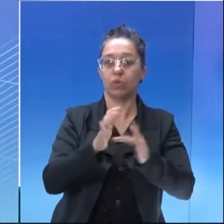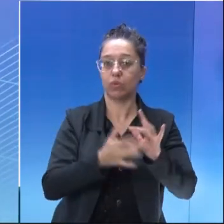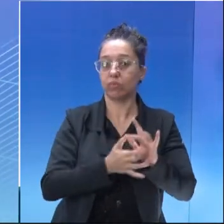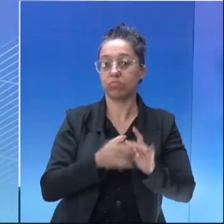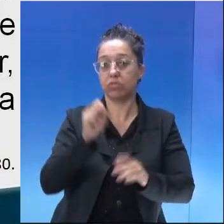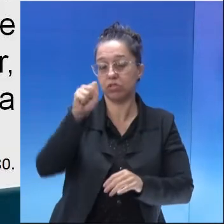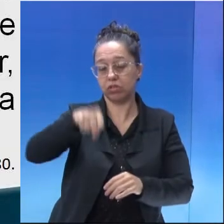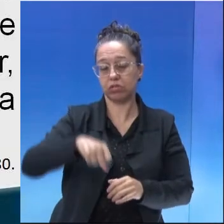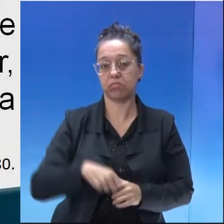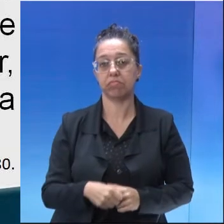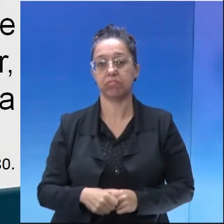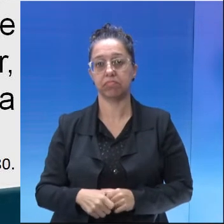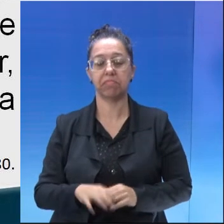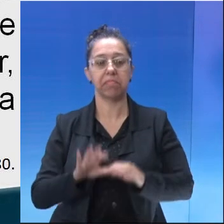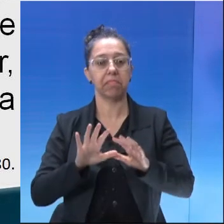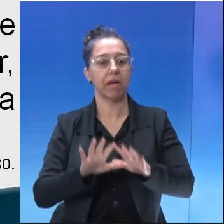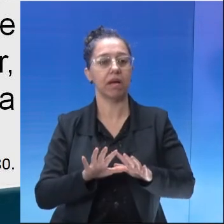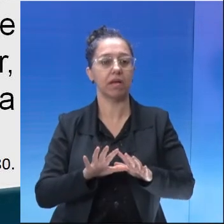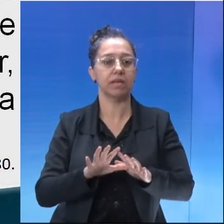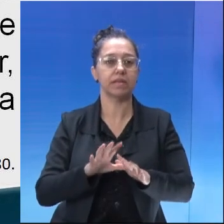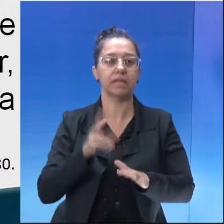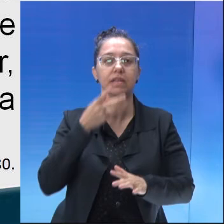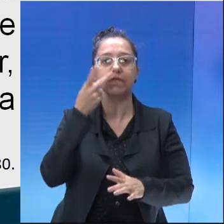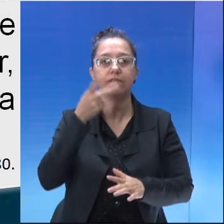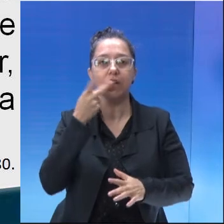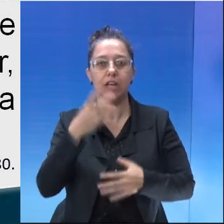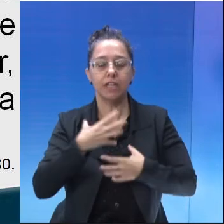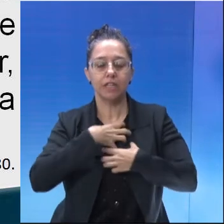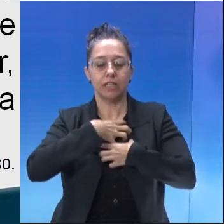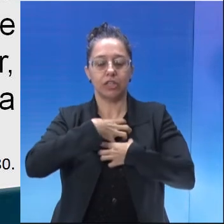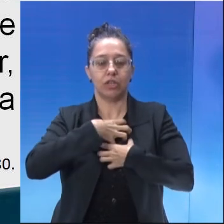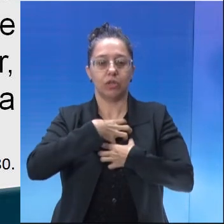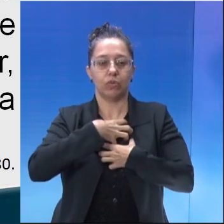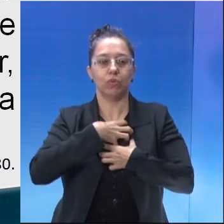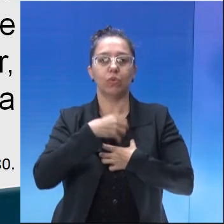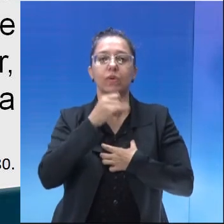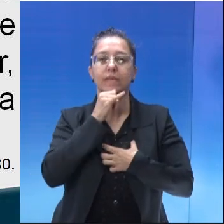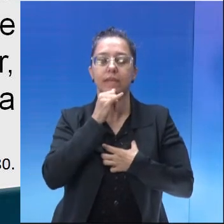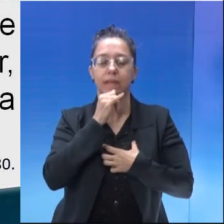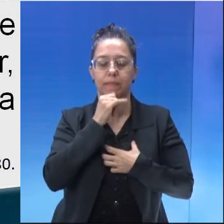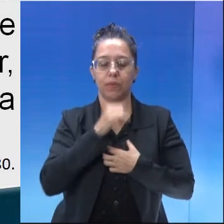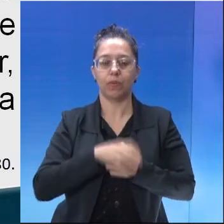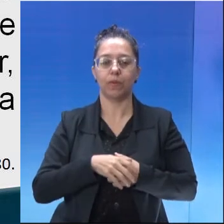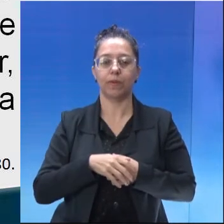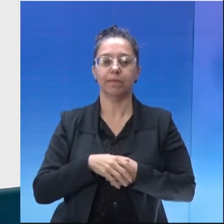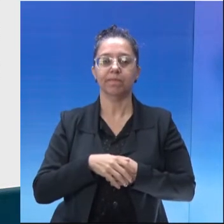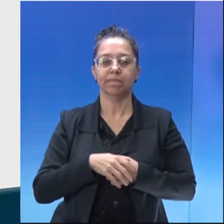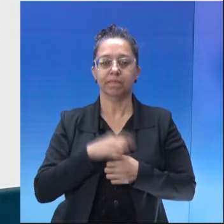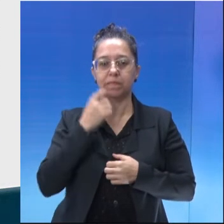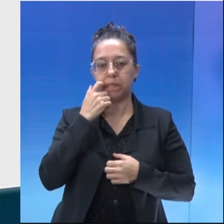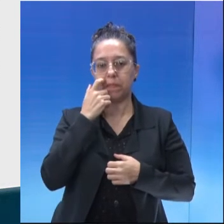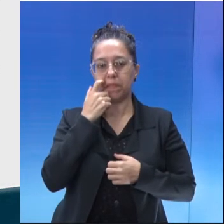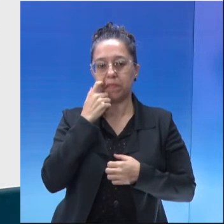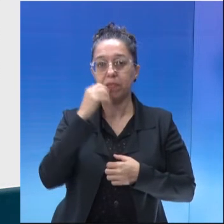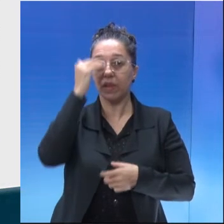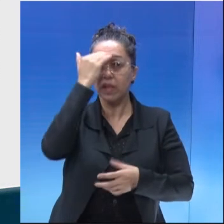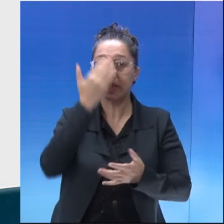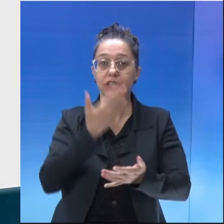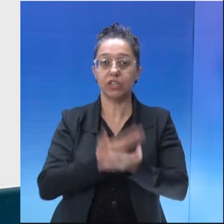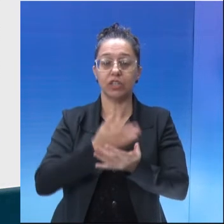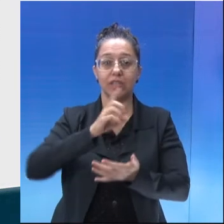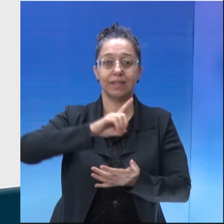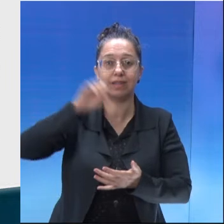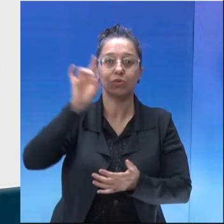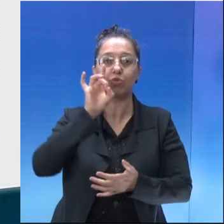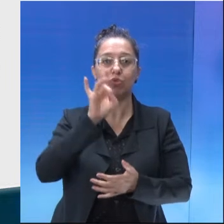a modernidade, esses dois caras estão falando aqui de Deus através, né, de uma nova forma. Por exemplo, quando ele fala que não